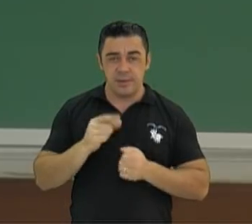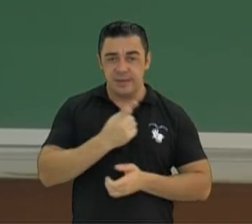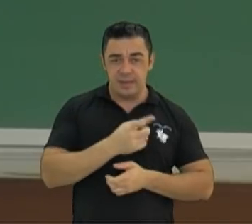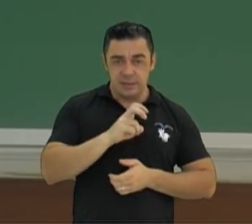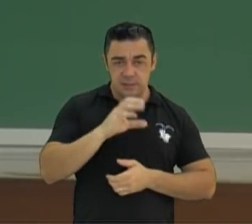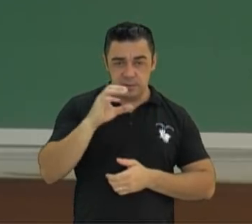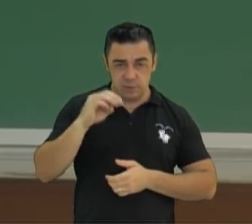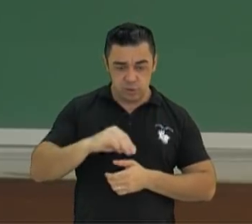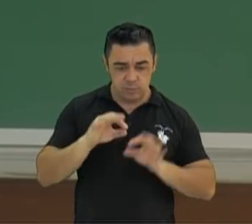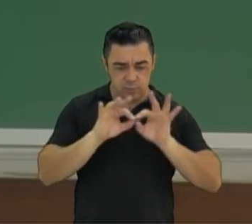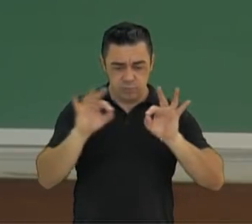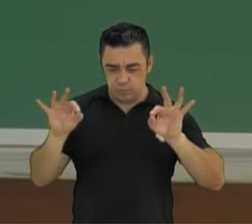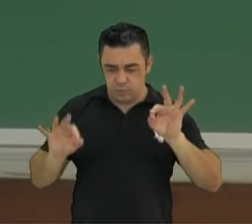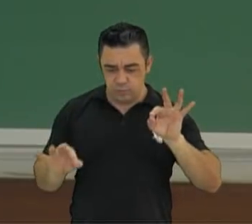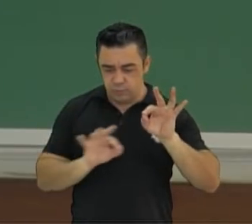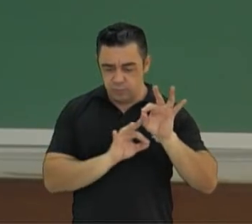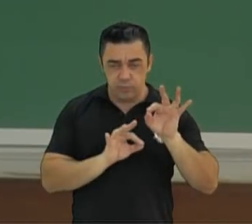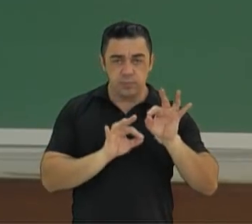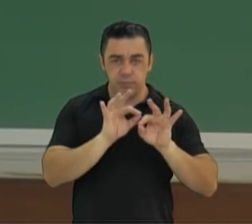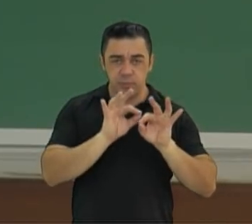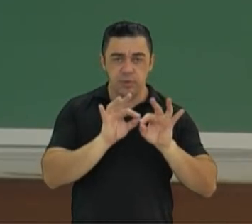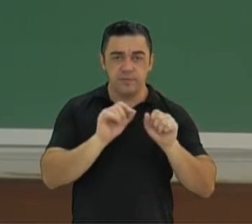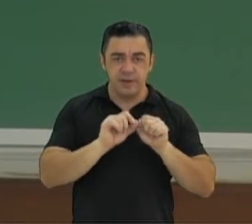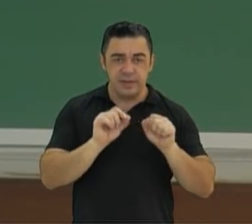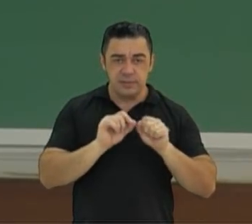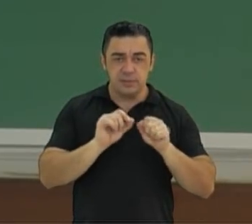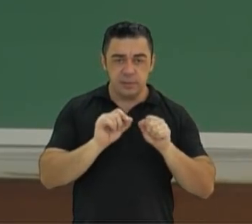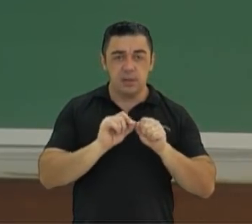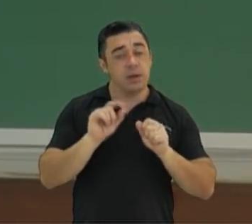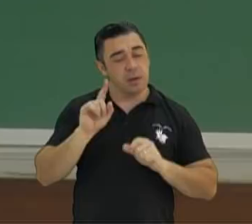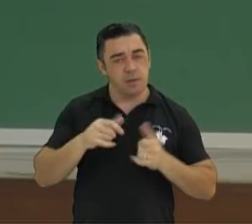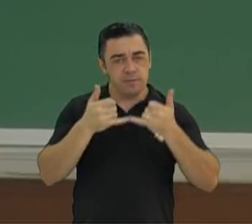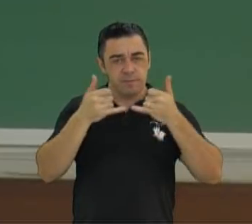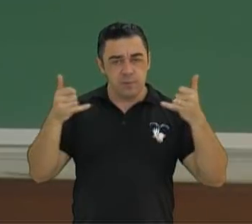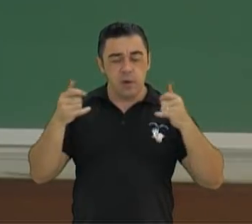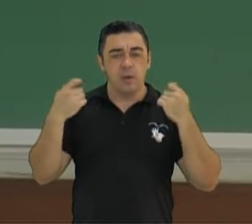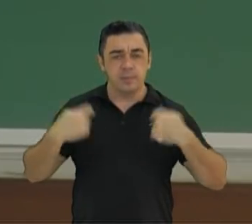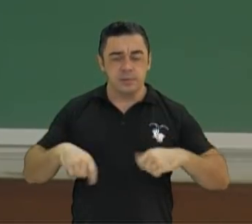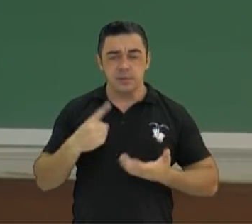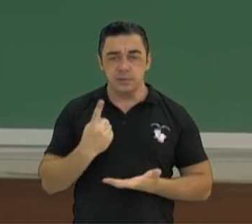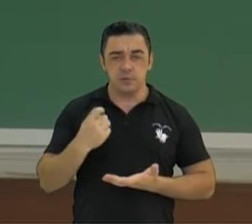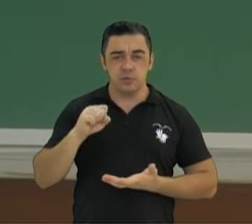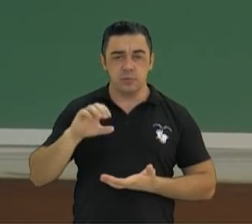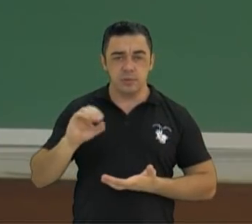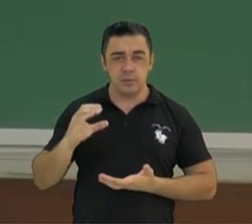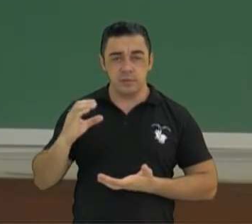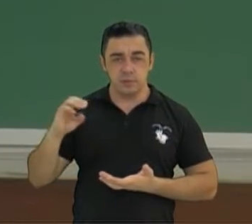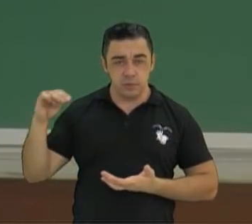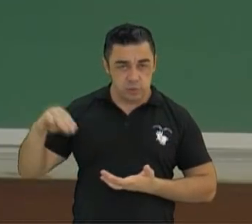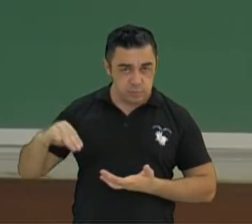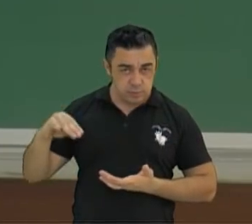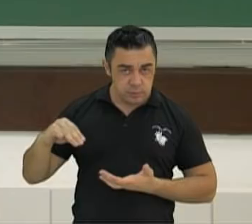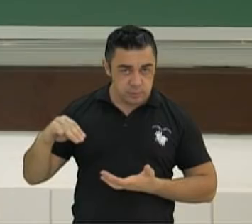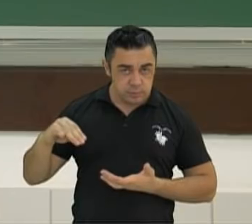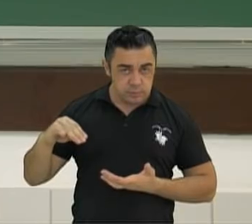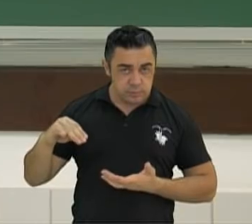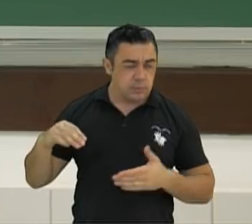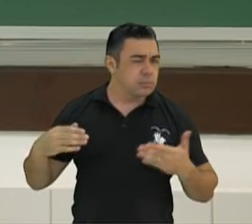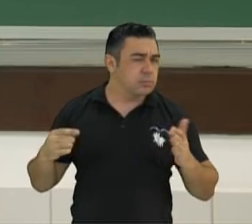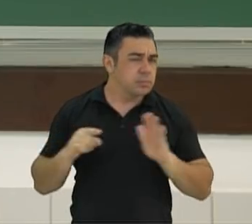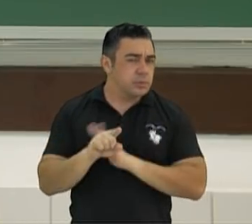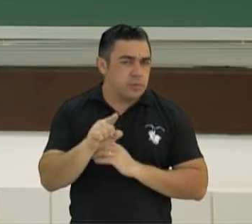de aresta, tudo de arame, nós vamos precisar de 180 centímetros de arame. E